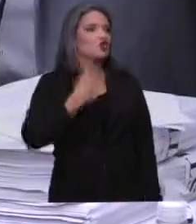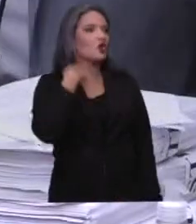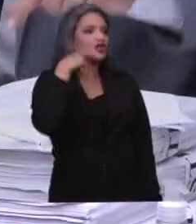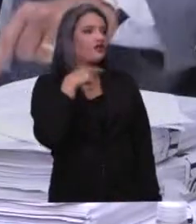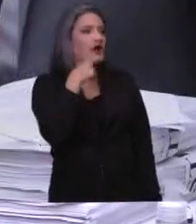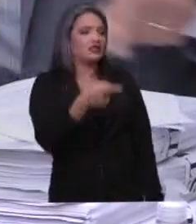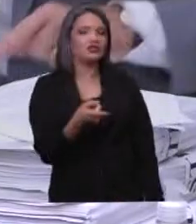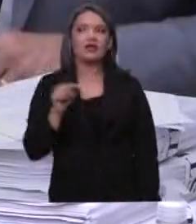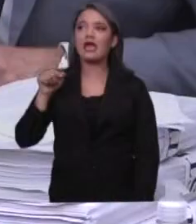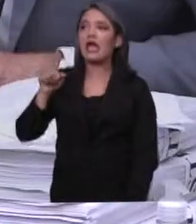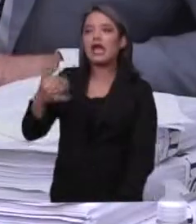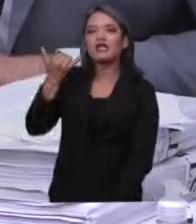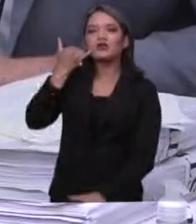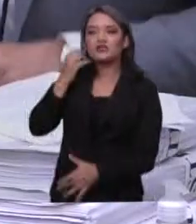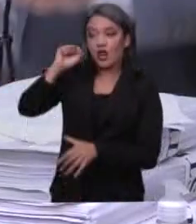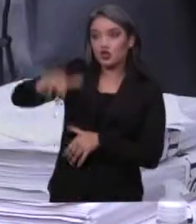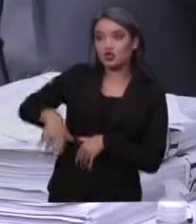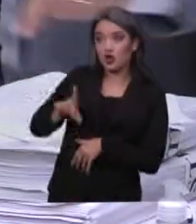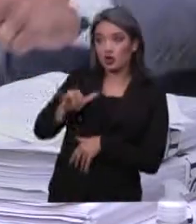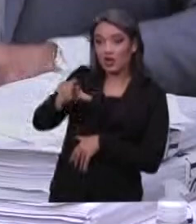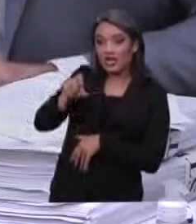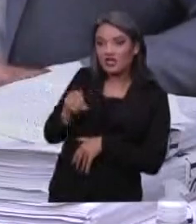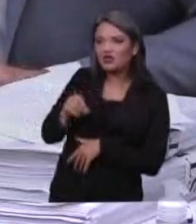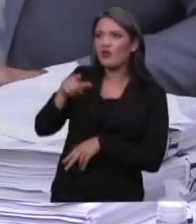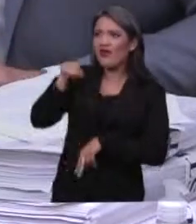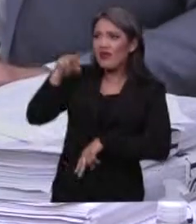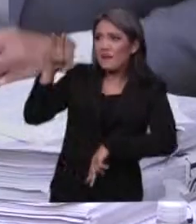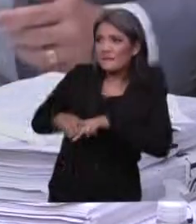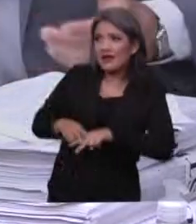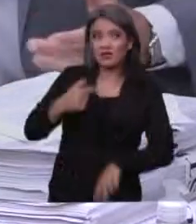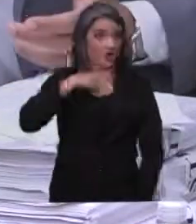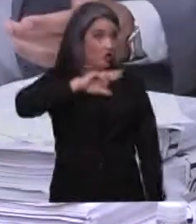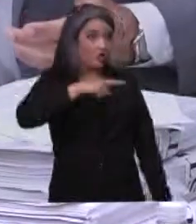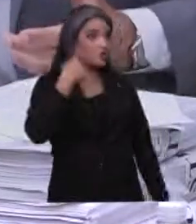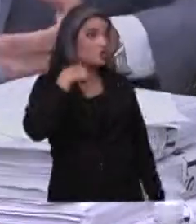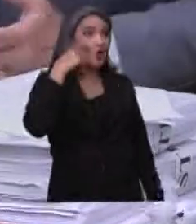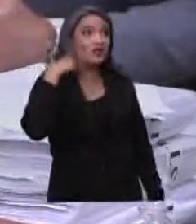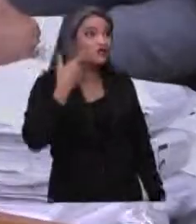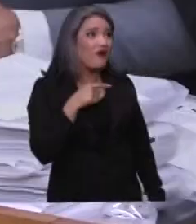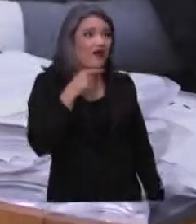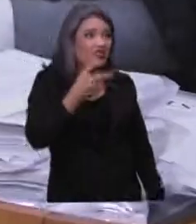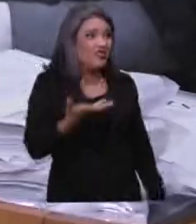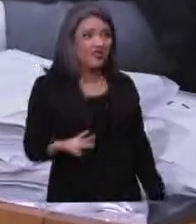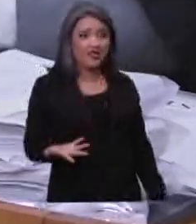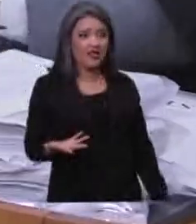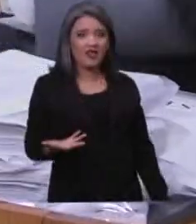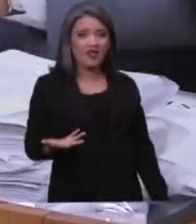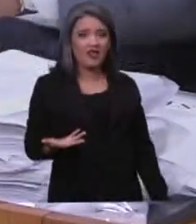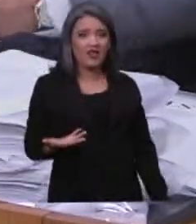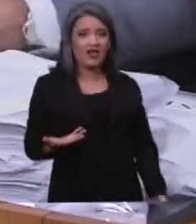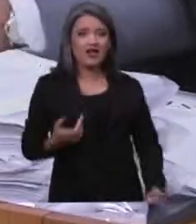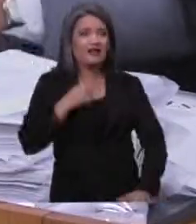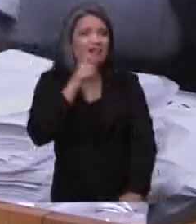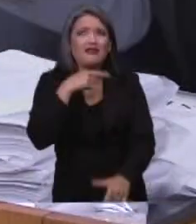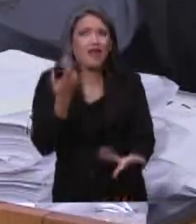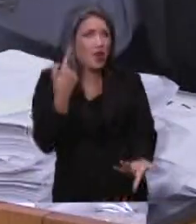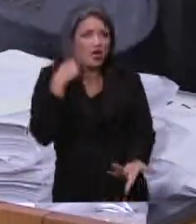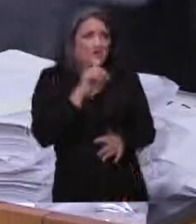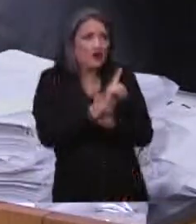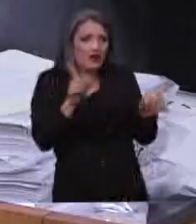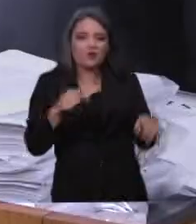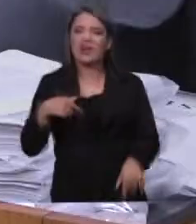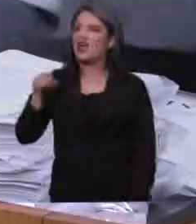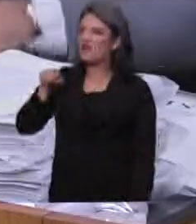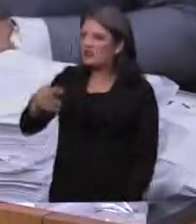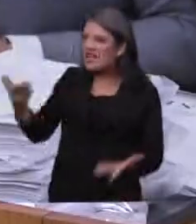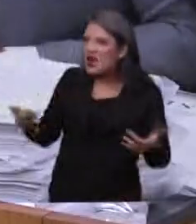Alexandre. O celular dele no lixo. Eu não sou advogado. E foi preso. Ninguém. E agora, Vossa Excelência. Nem Vossa Excelência A, vem. Nem de B. Vossa Excelência